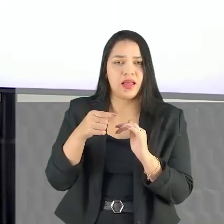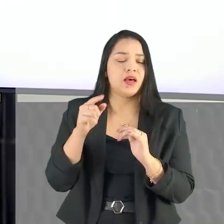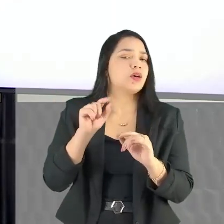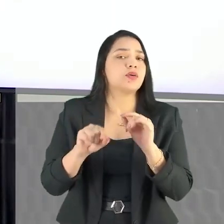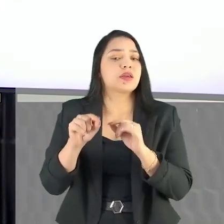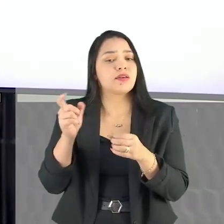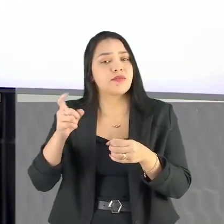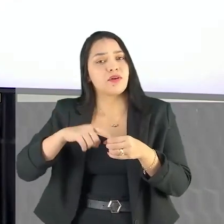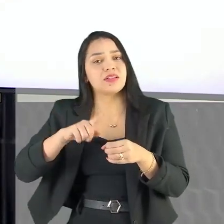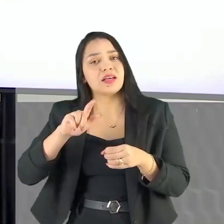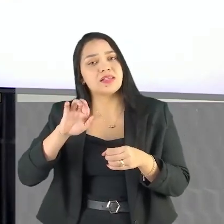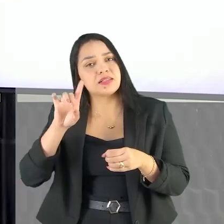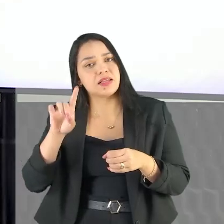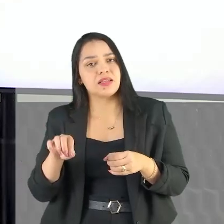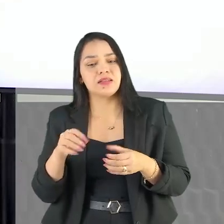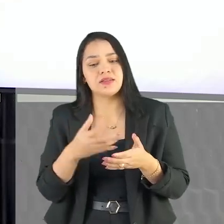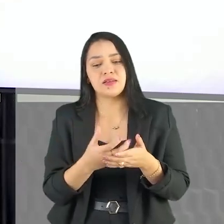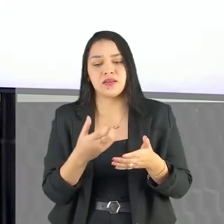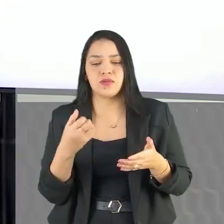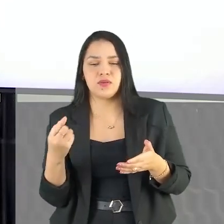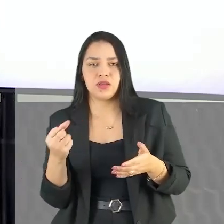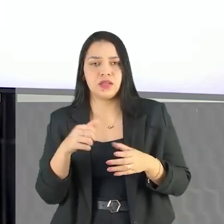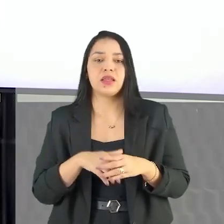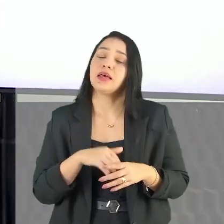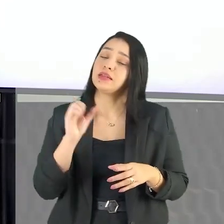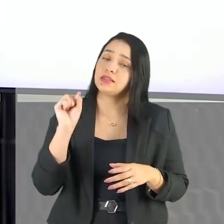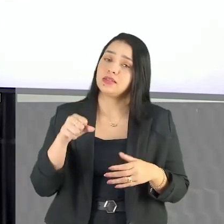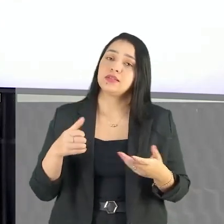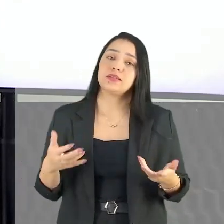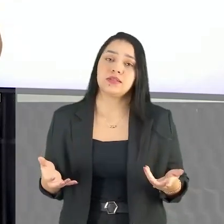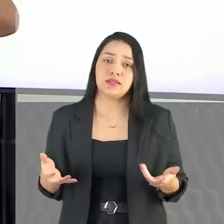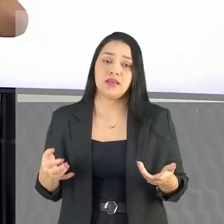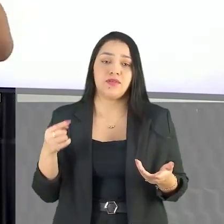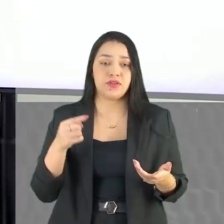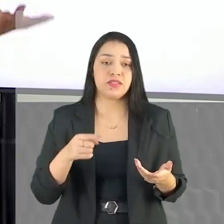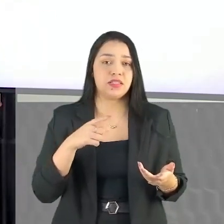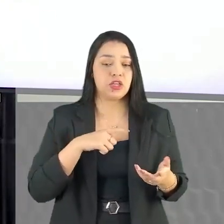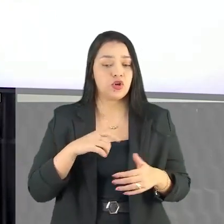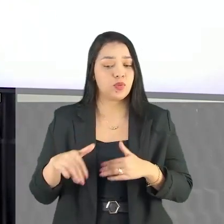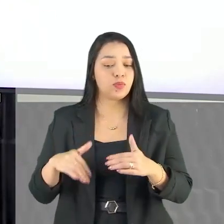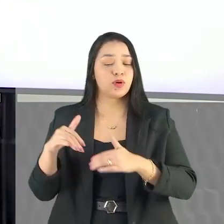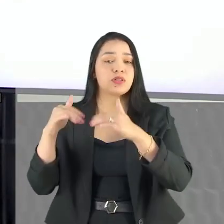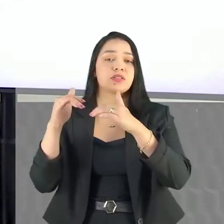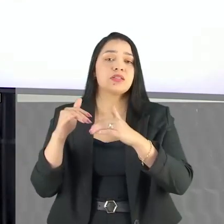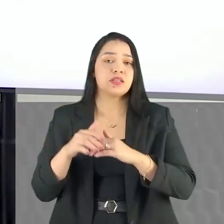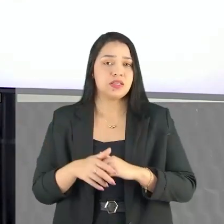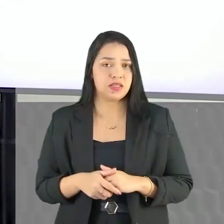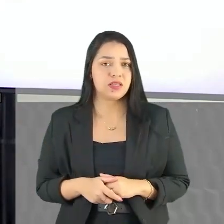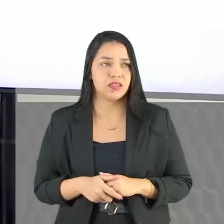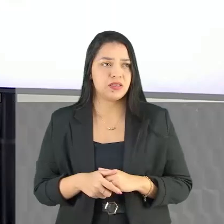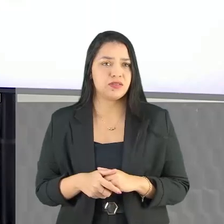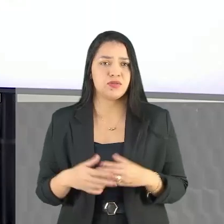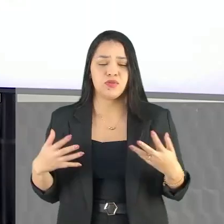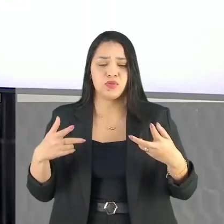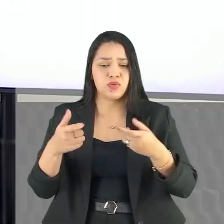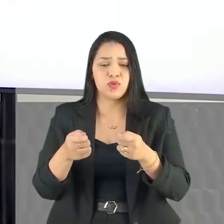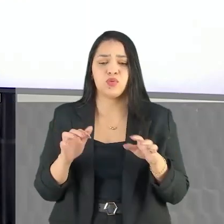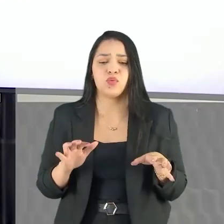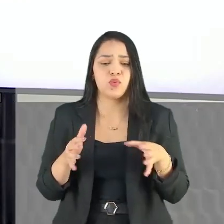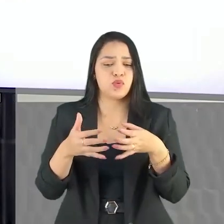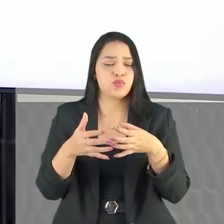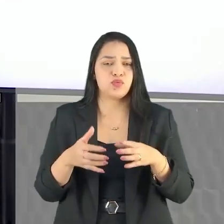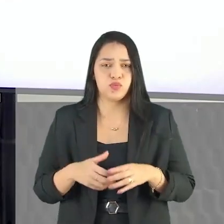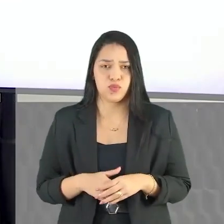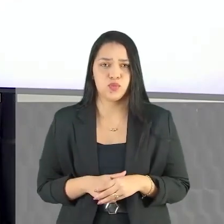ele volta a ser líquido e acaba sendo recolhido. Aí sim, aí você tem o processo da destilação. Destilação é todo um conjunto, tá